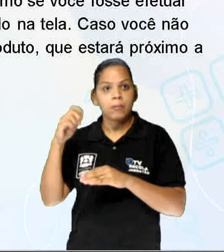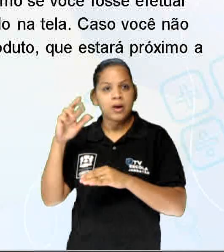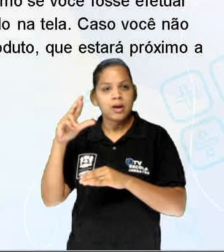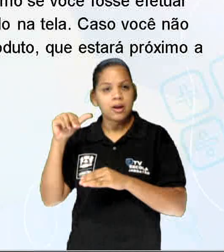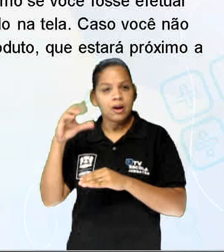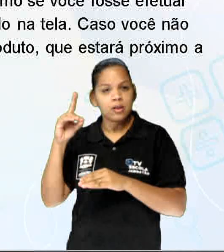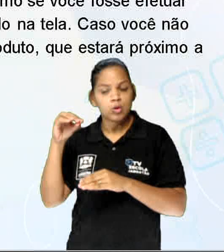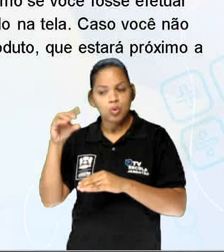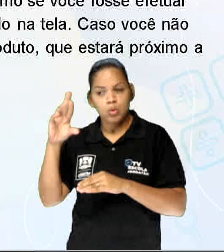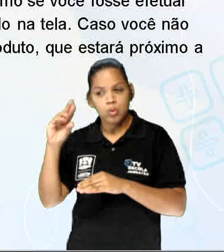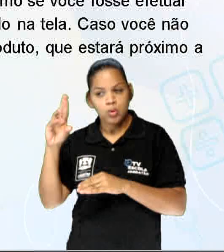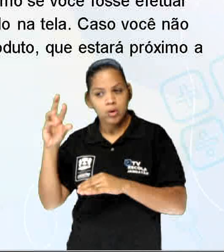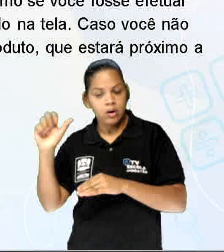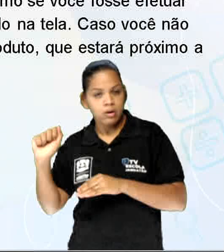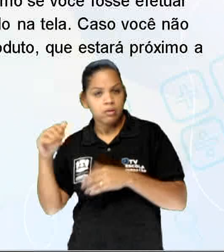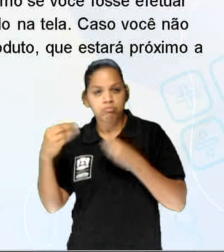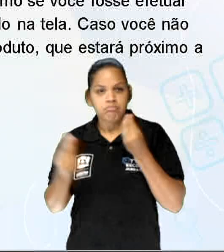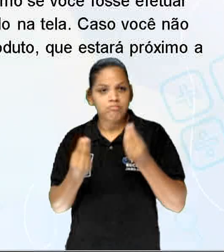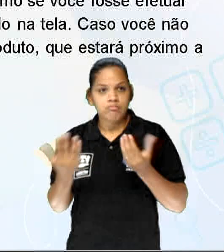roubado?